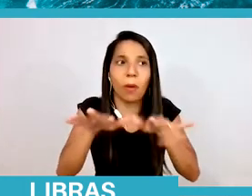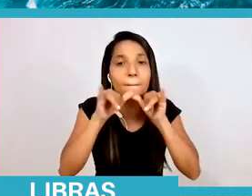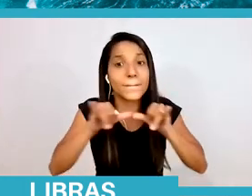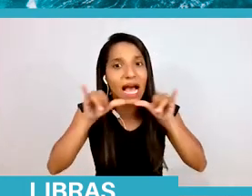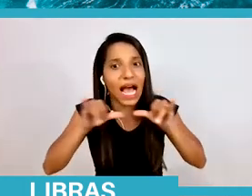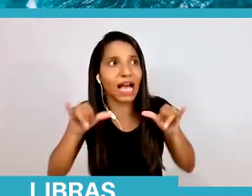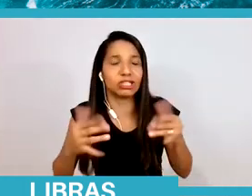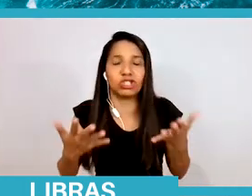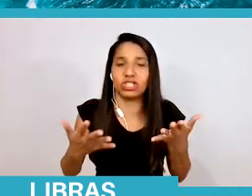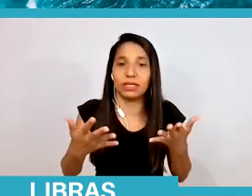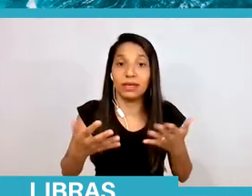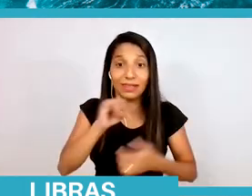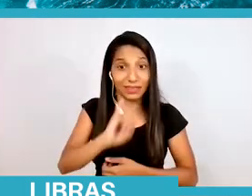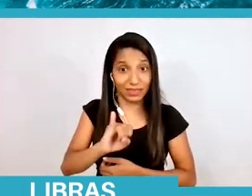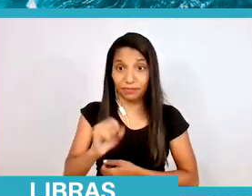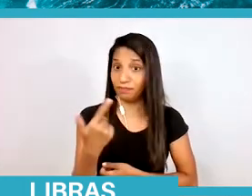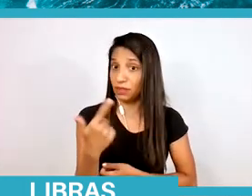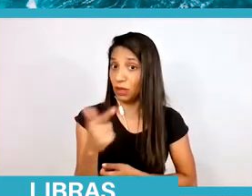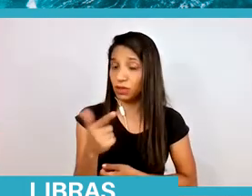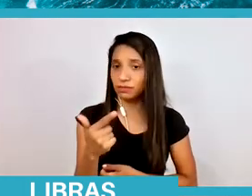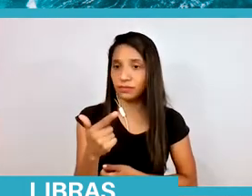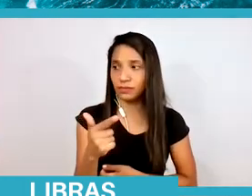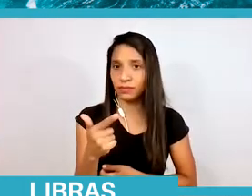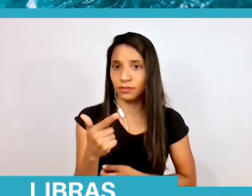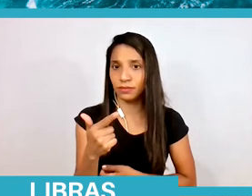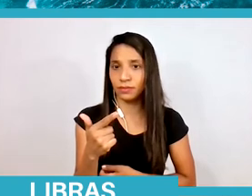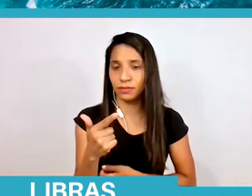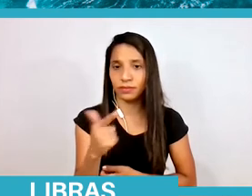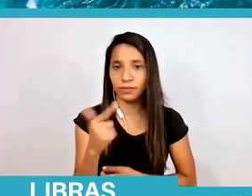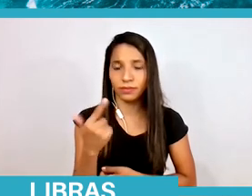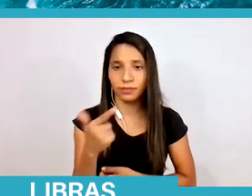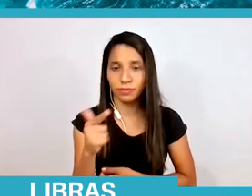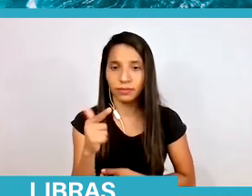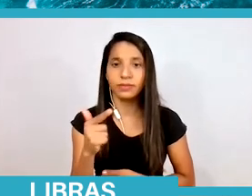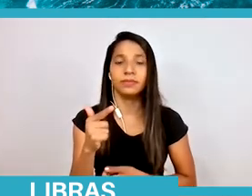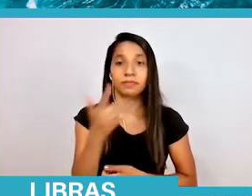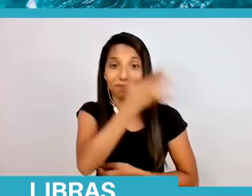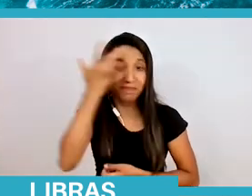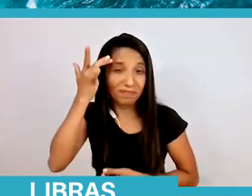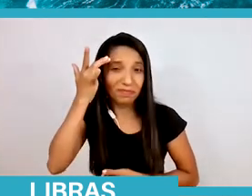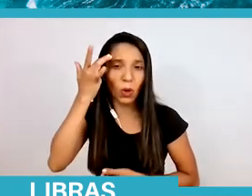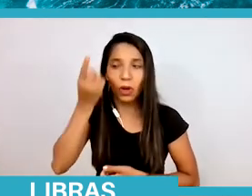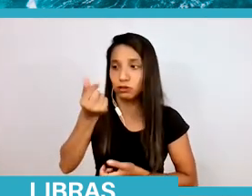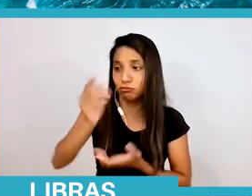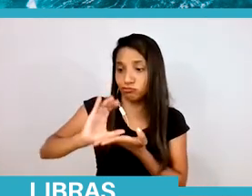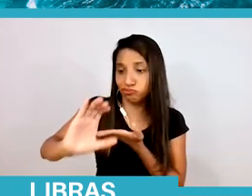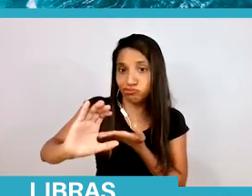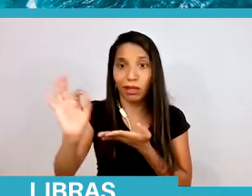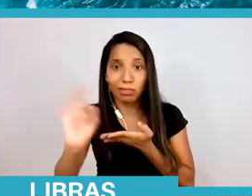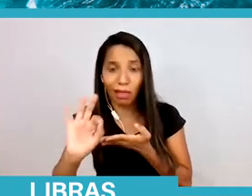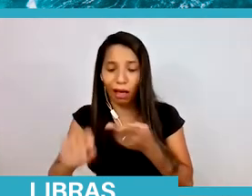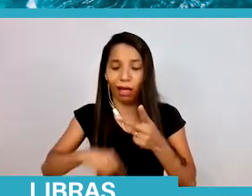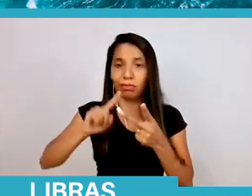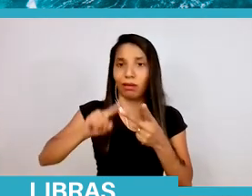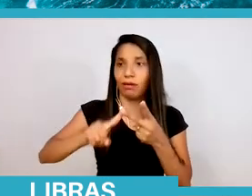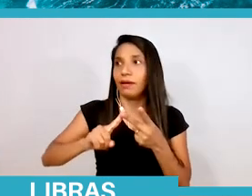não ter um investidor e não ter pessoas te ajudando, pessoas influentes te ajudando em paralelo, pode afetar sim